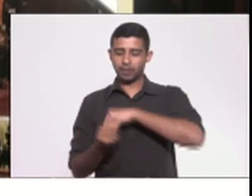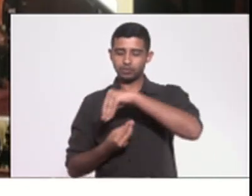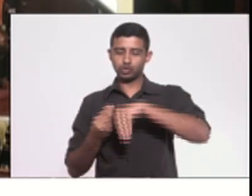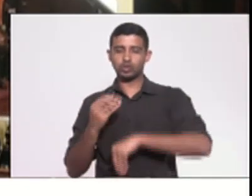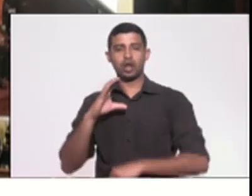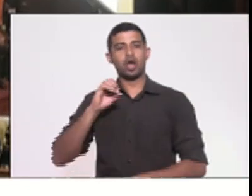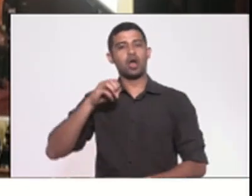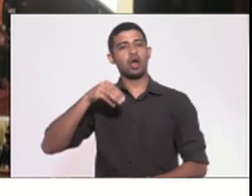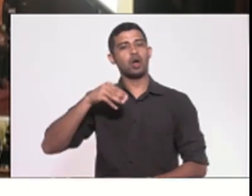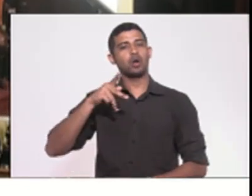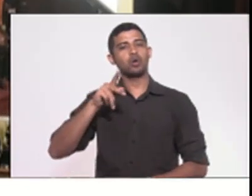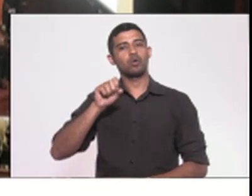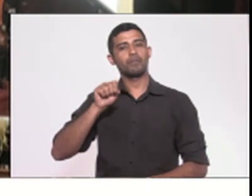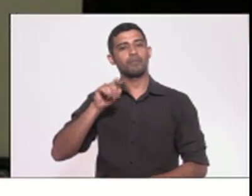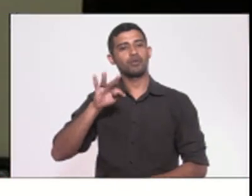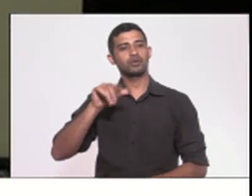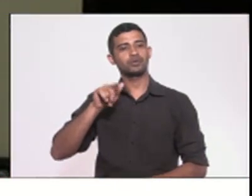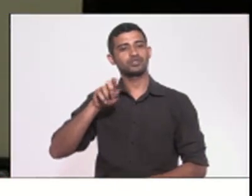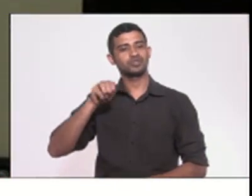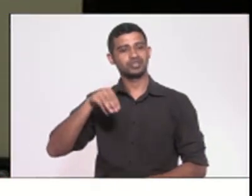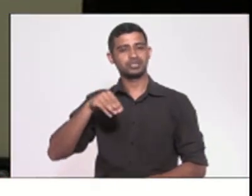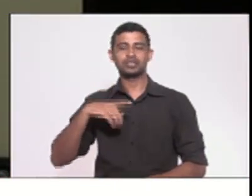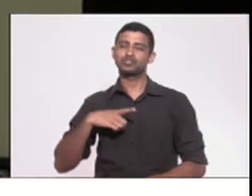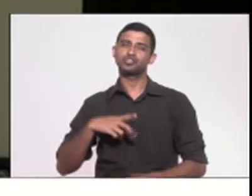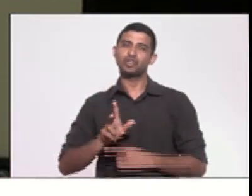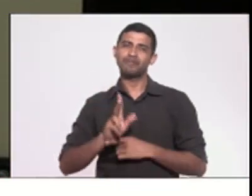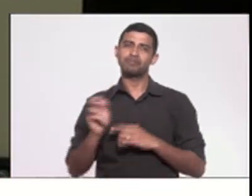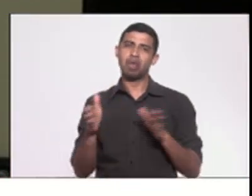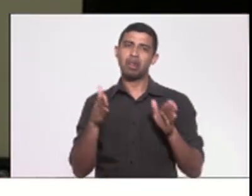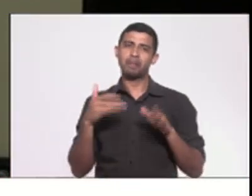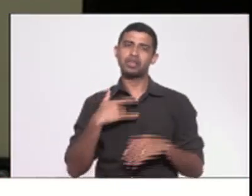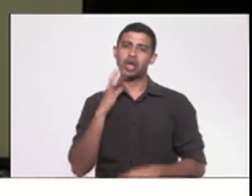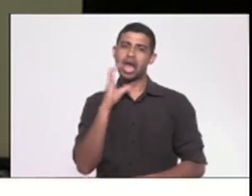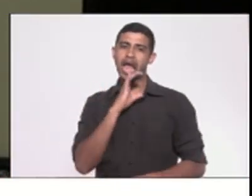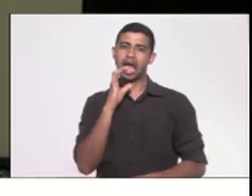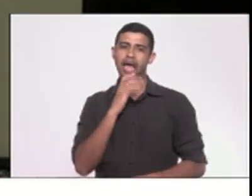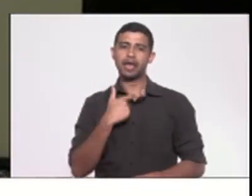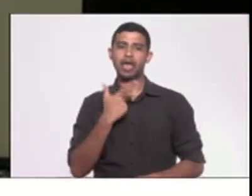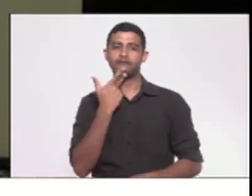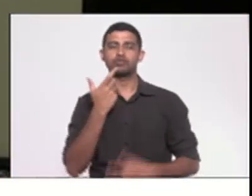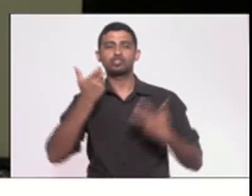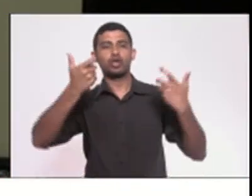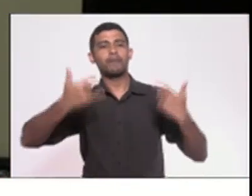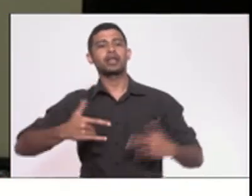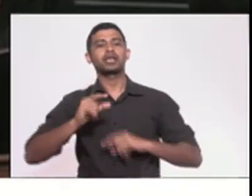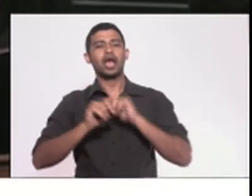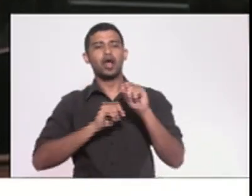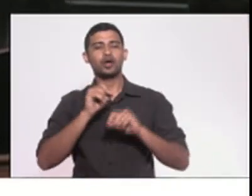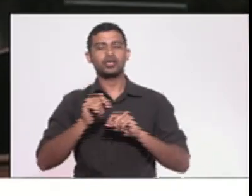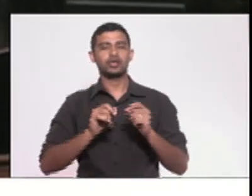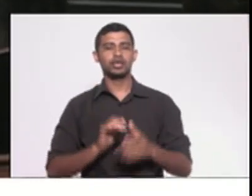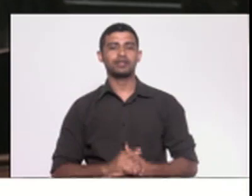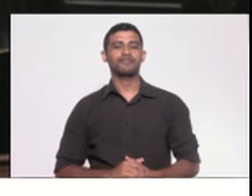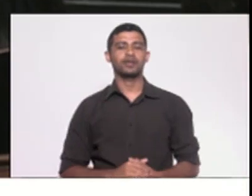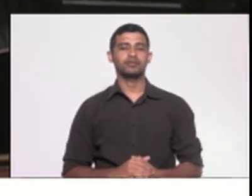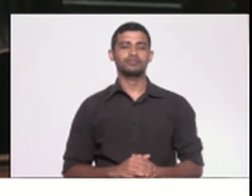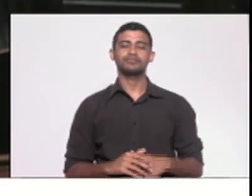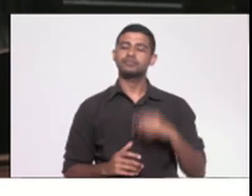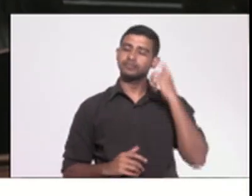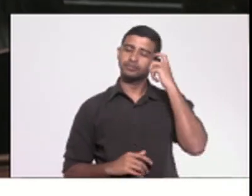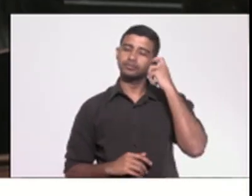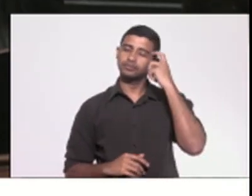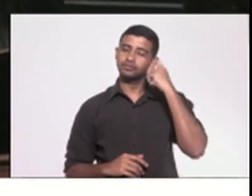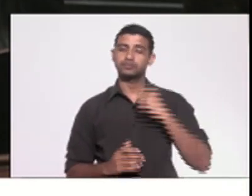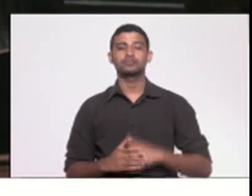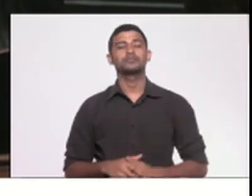ter, infelizmente, que correr, tinha até uns vídeos aqui, mas o que é a unidade de biometanização? É